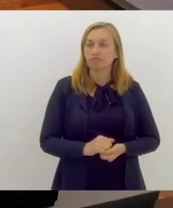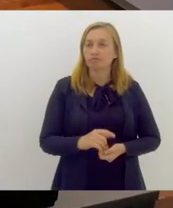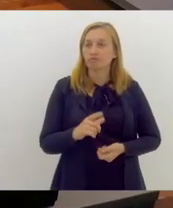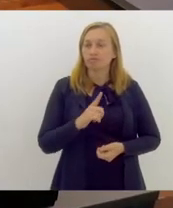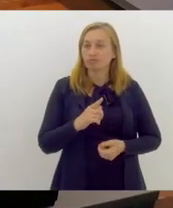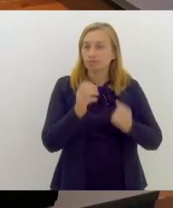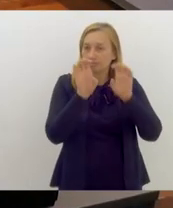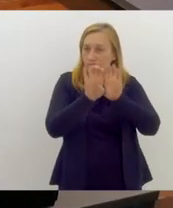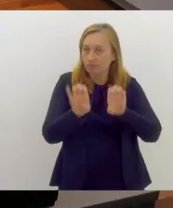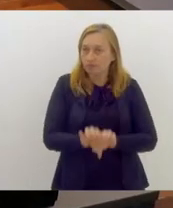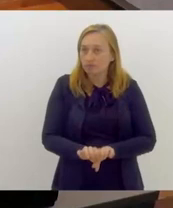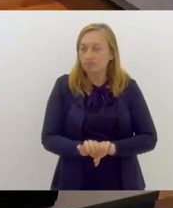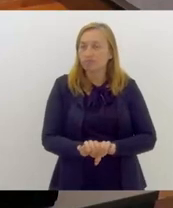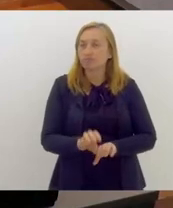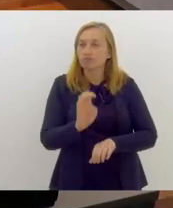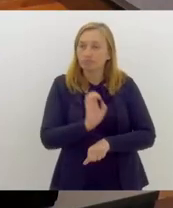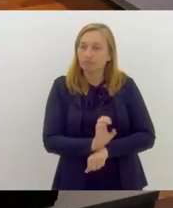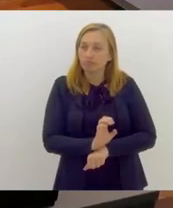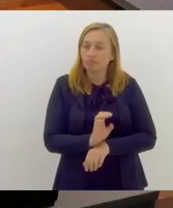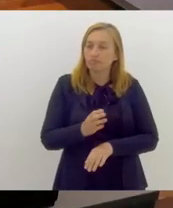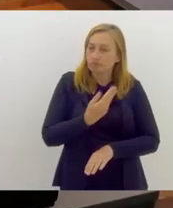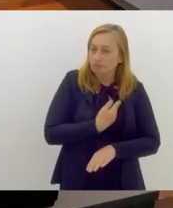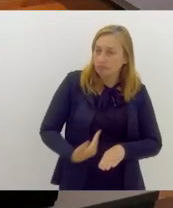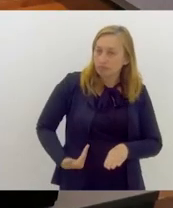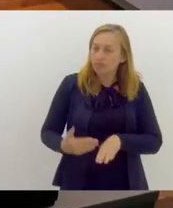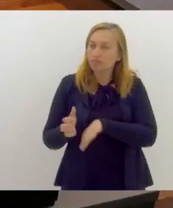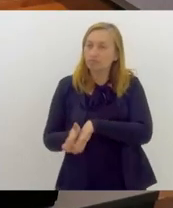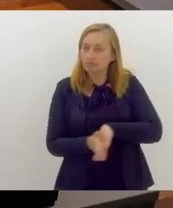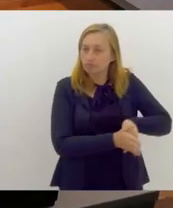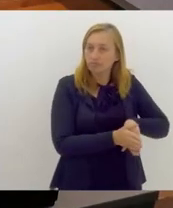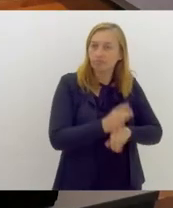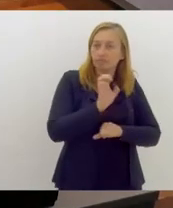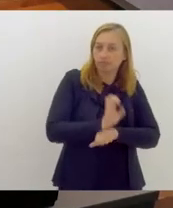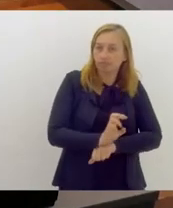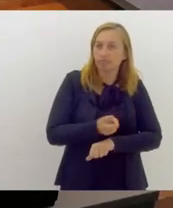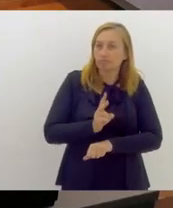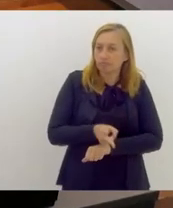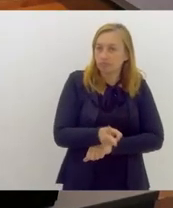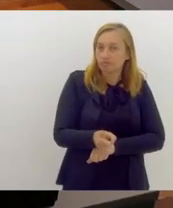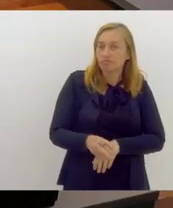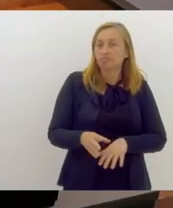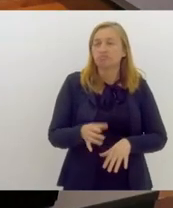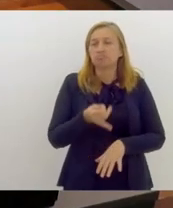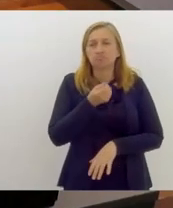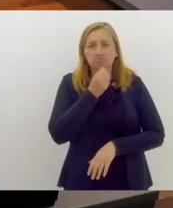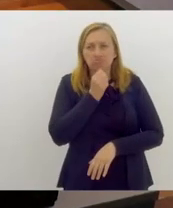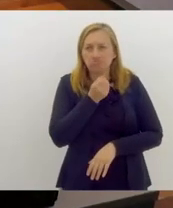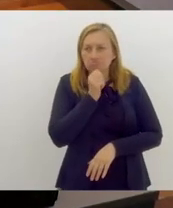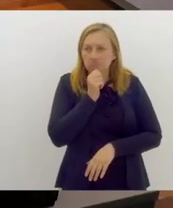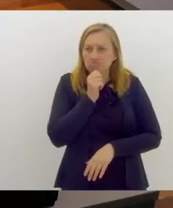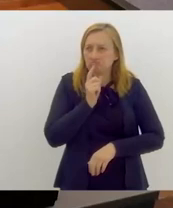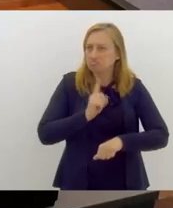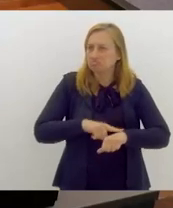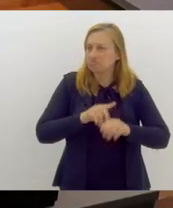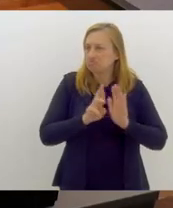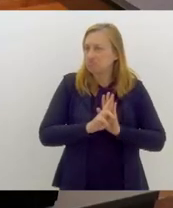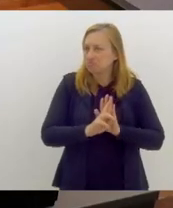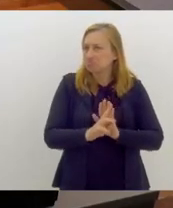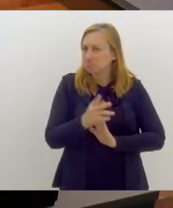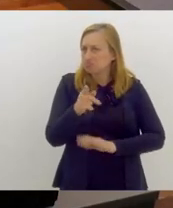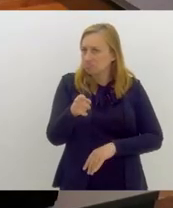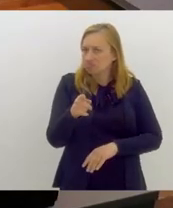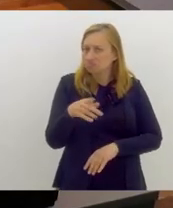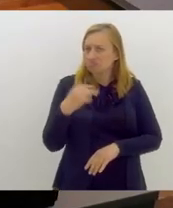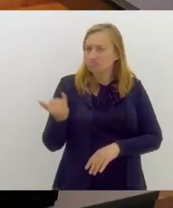que o governo passa né o estado permanece em nenhum momento a representação de vocês